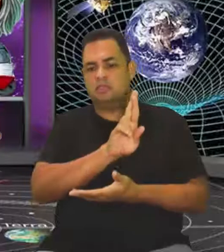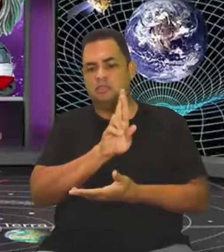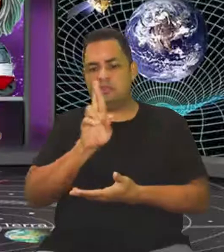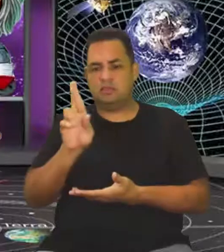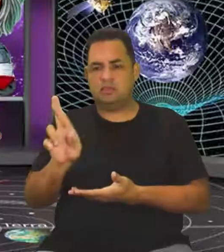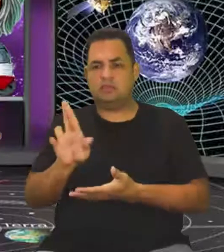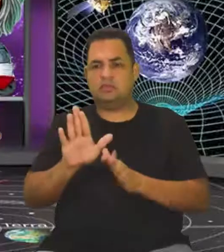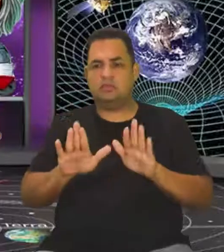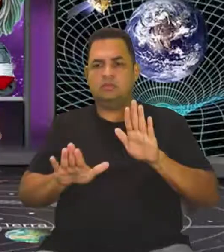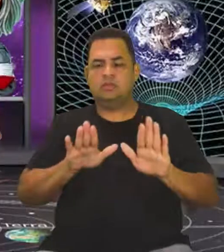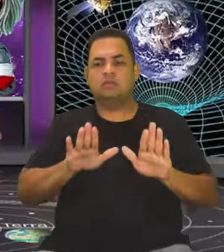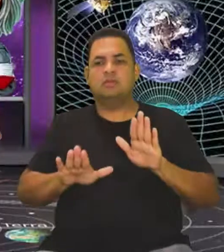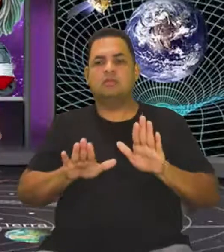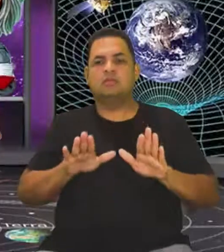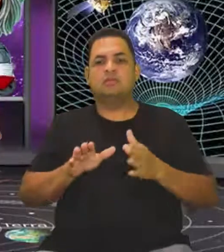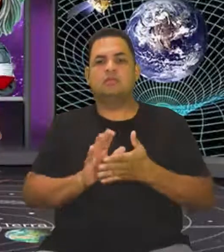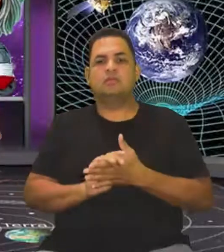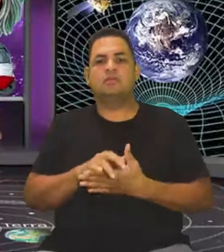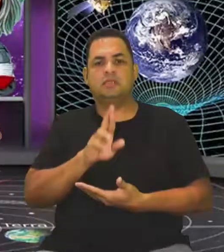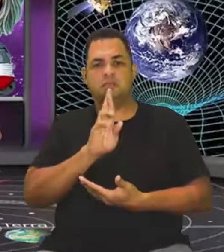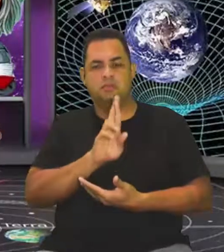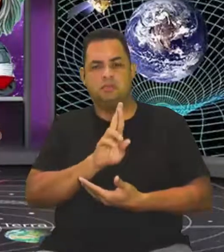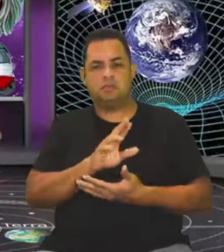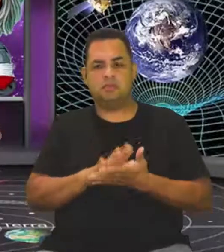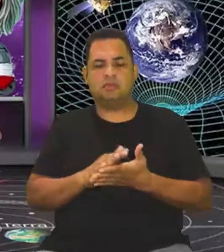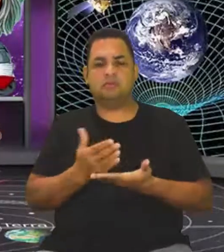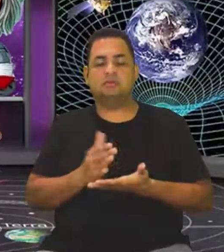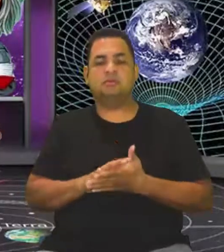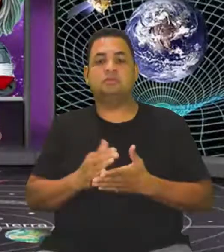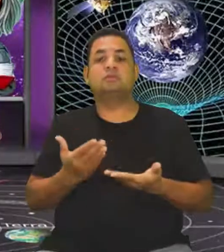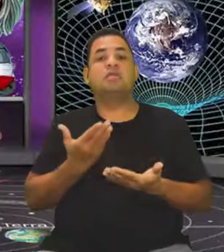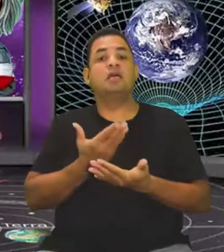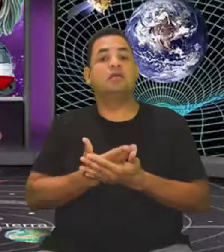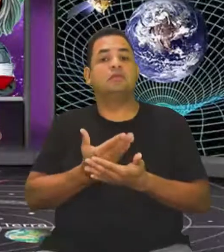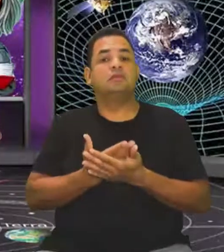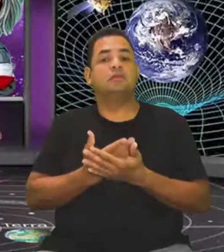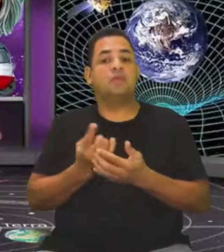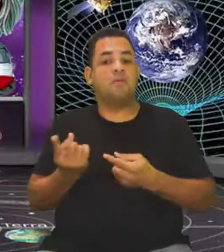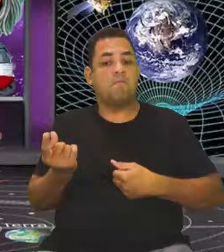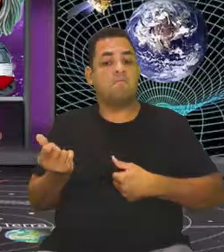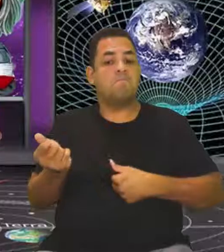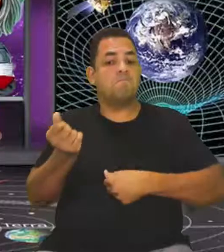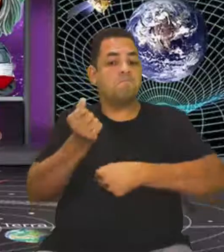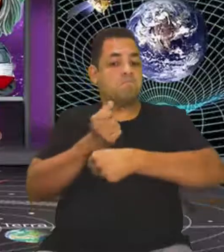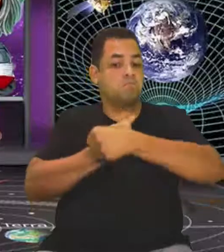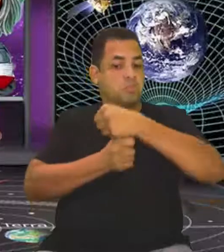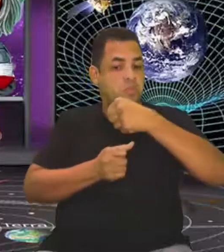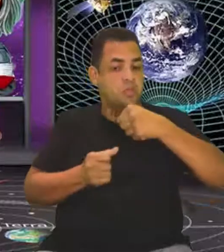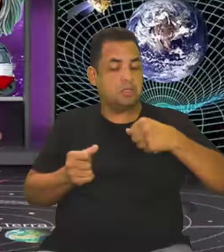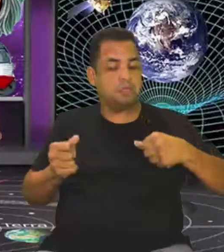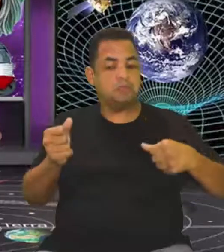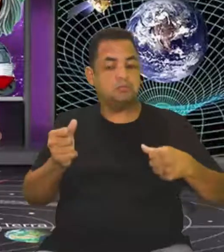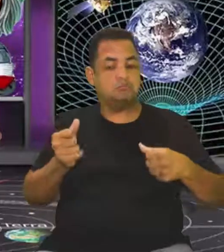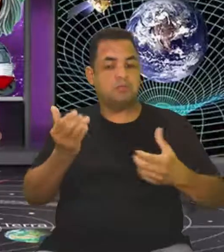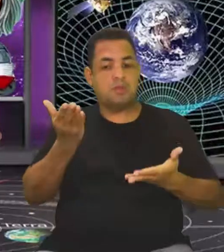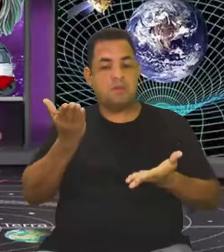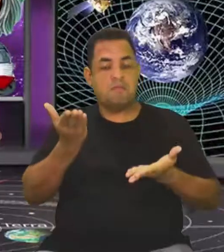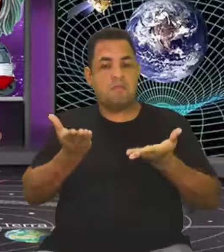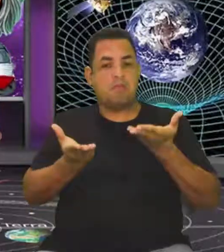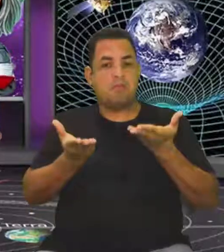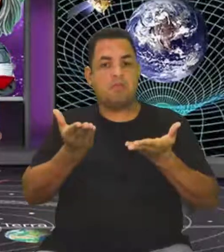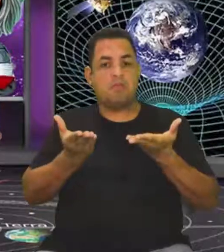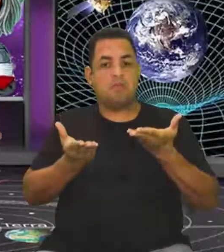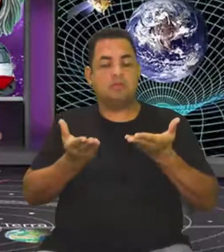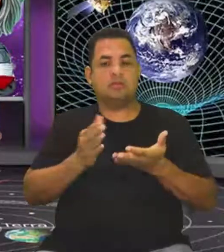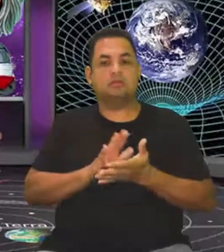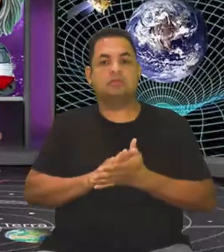resistor depende o quê? Da resistência. Nós vimos o que? É inversamente proporcional, certo? Quanto maior o